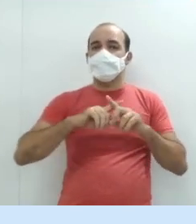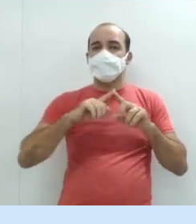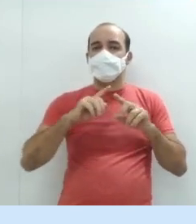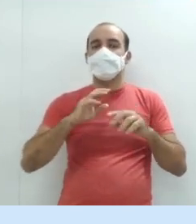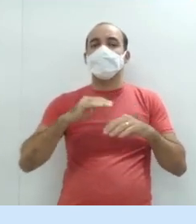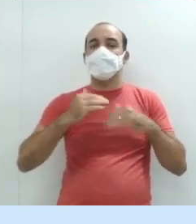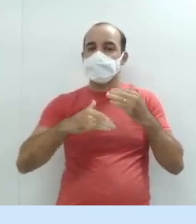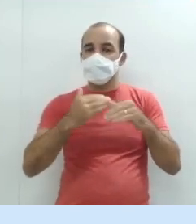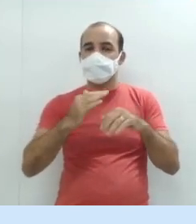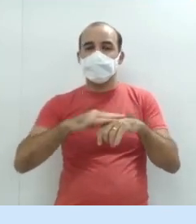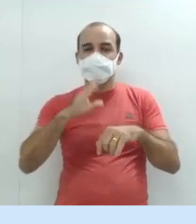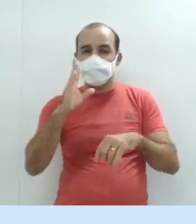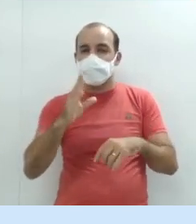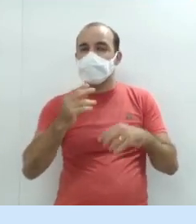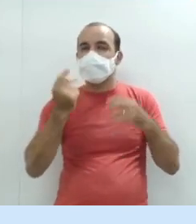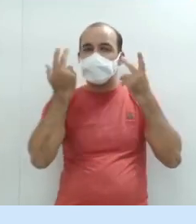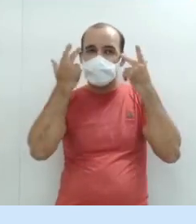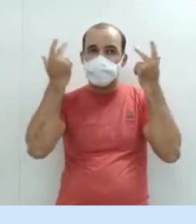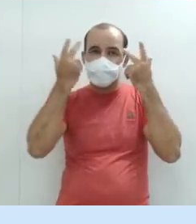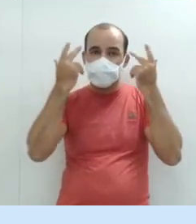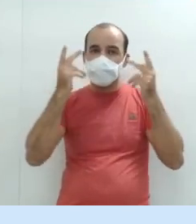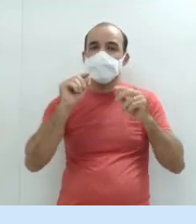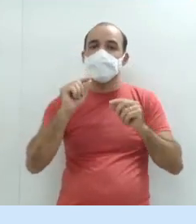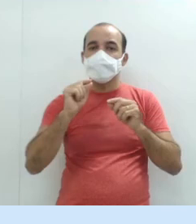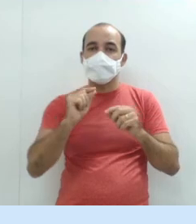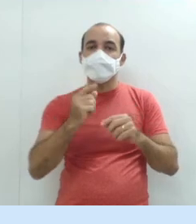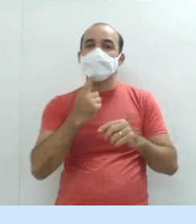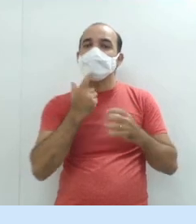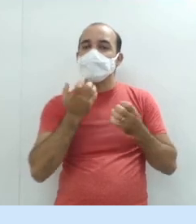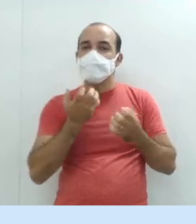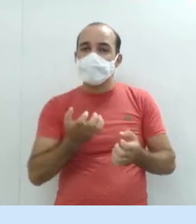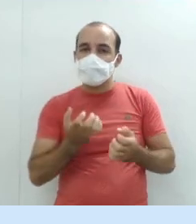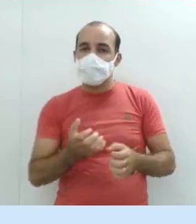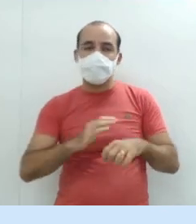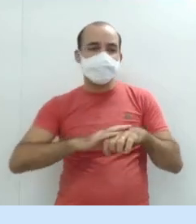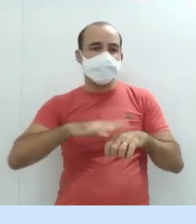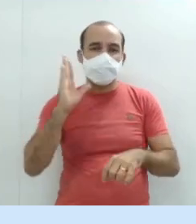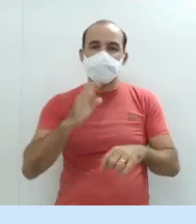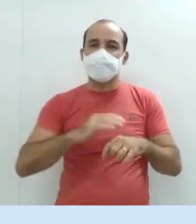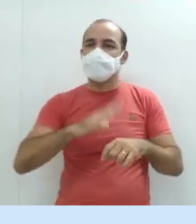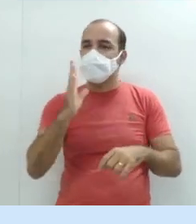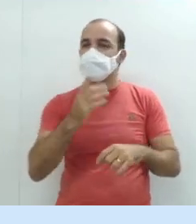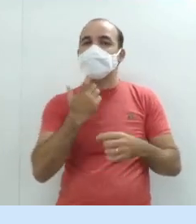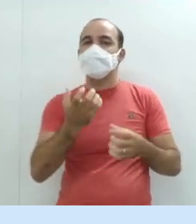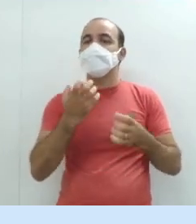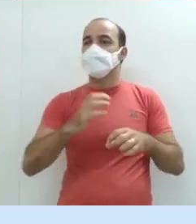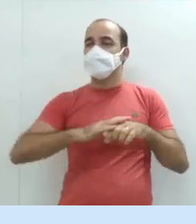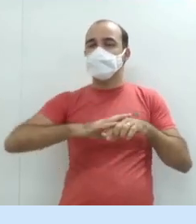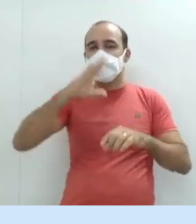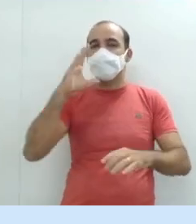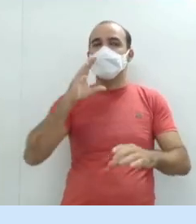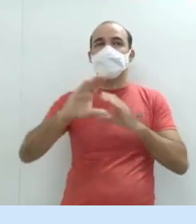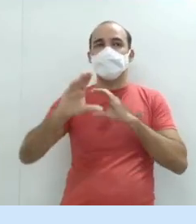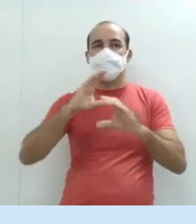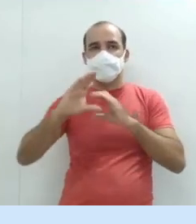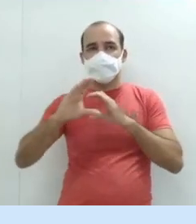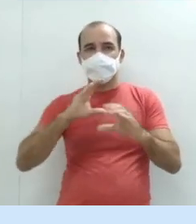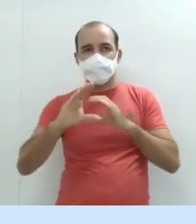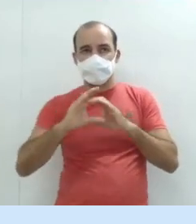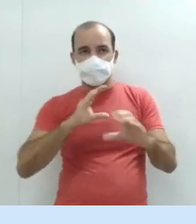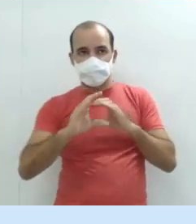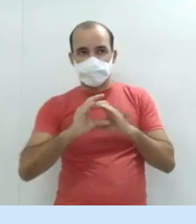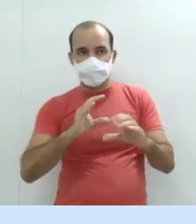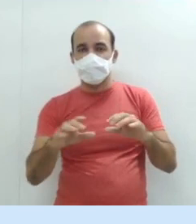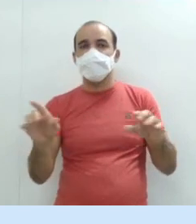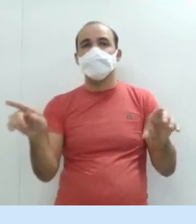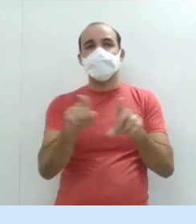comum, porém com compulsão de comunicação e conexão. Aqui está a palavra-chave para entender